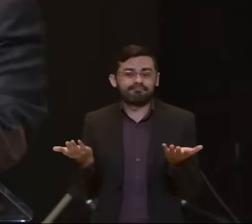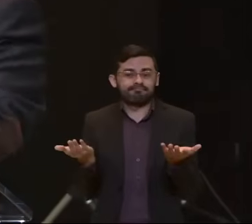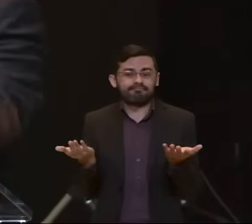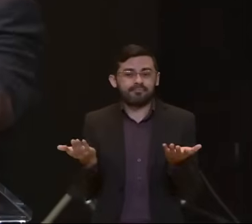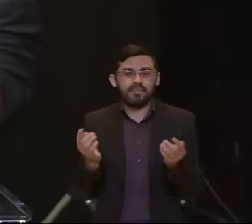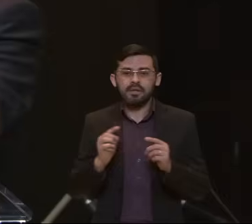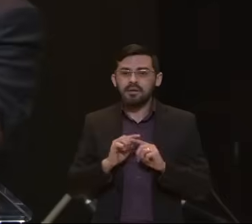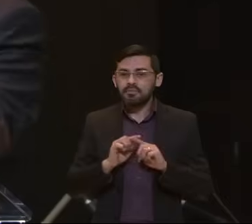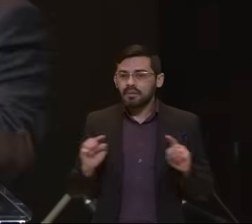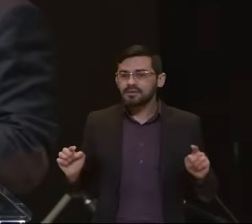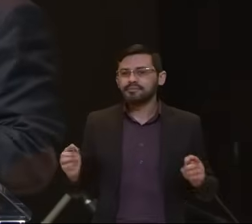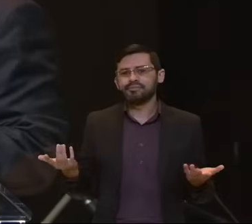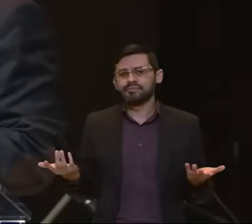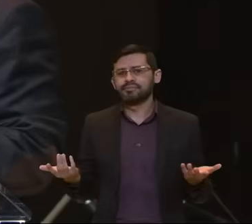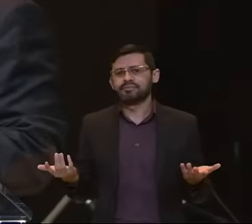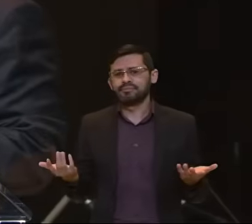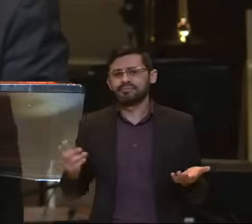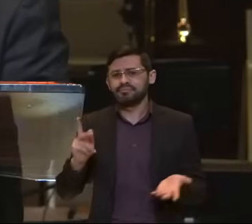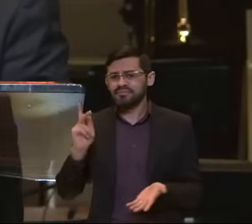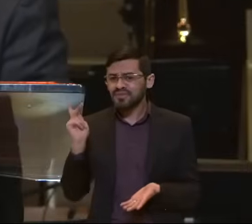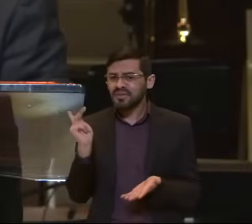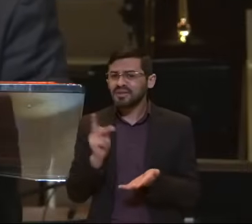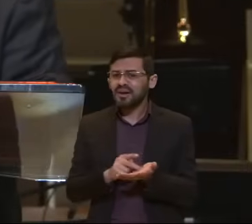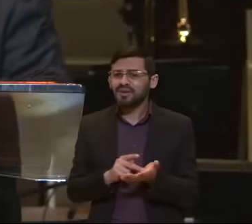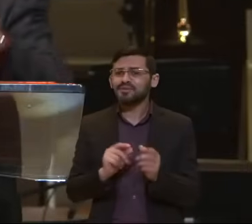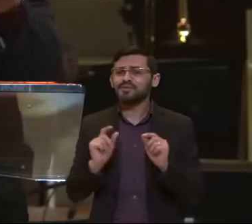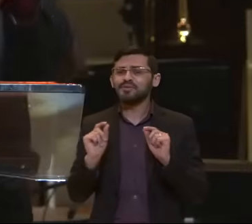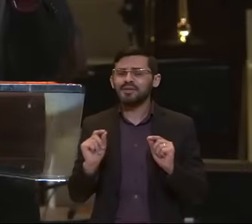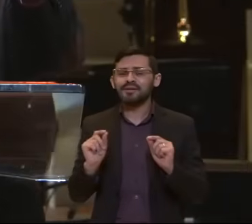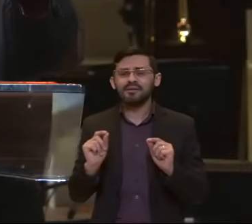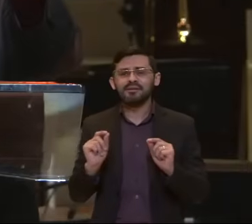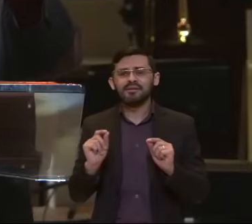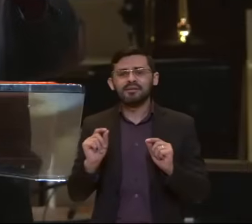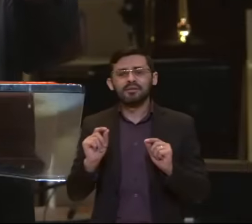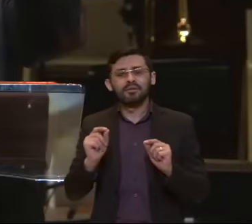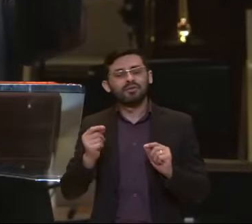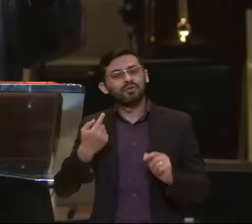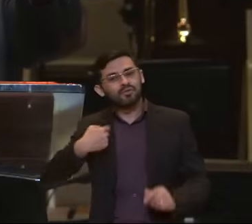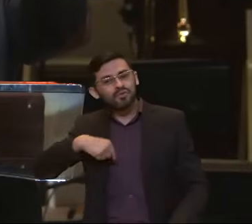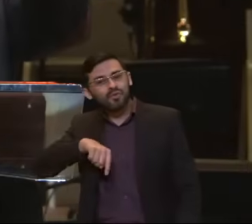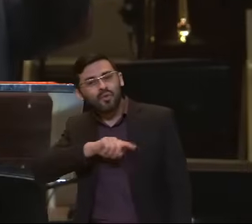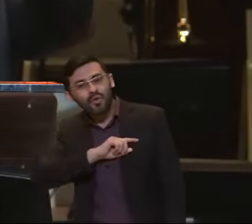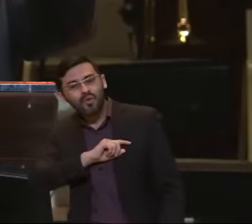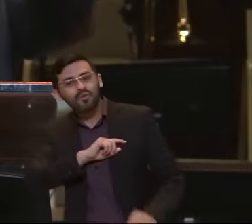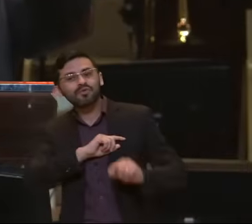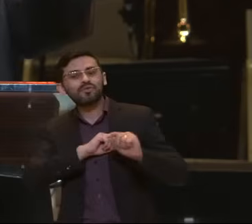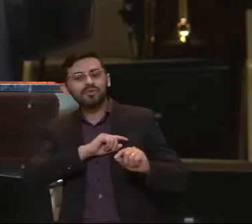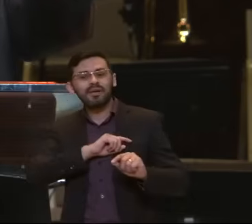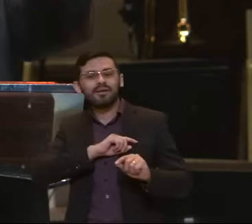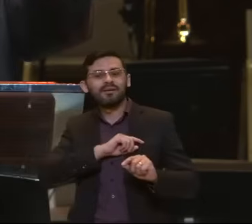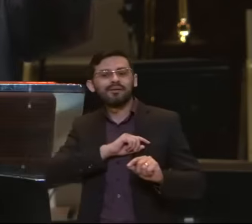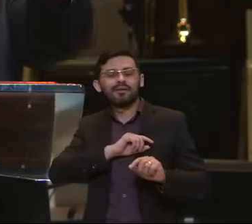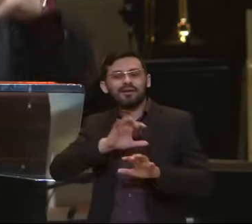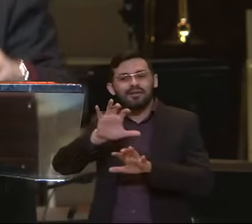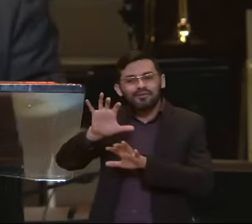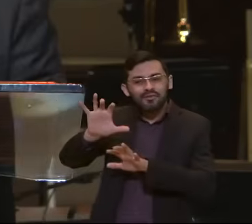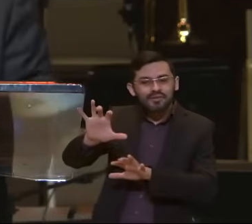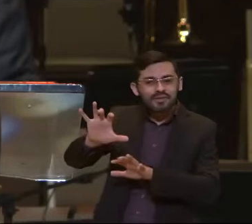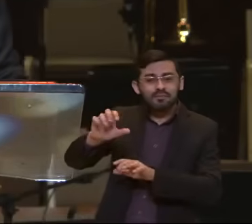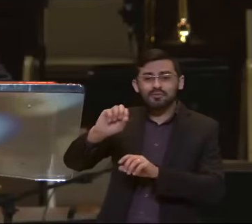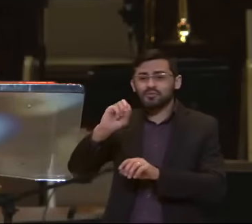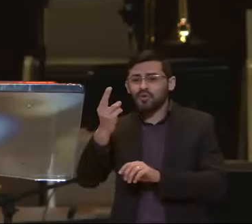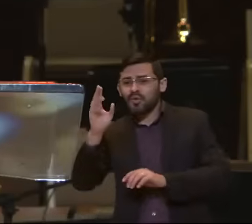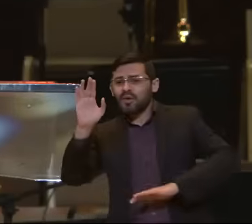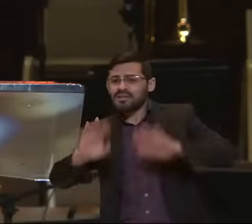E sabe o que é pior? É que nós cauterizamos a fé no coração dos outros, porque